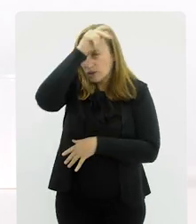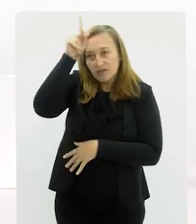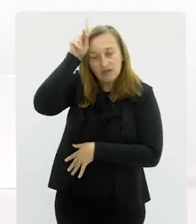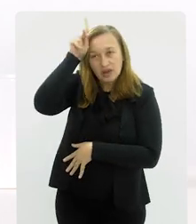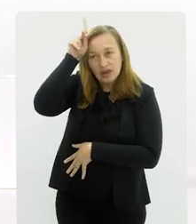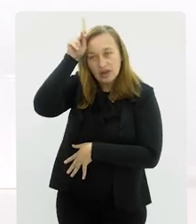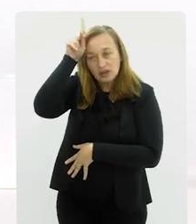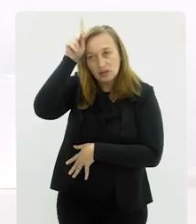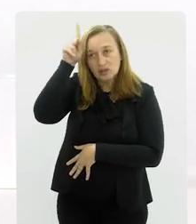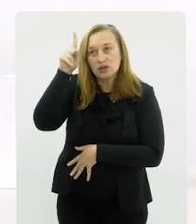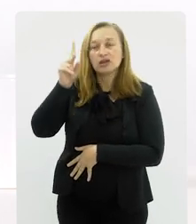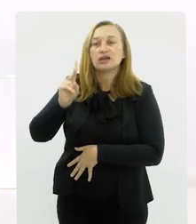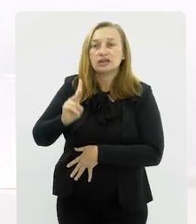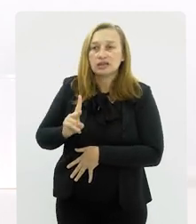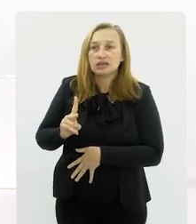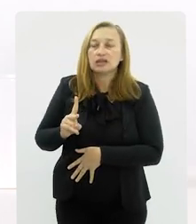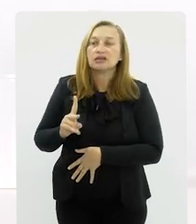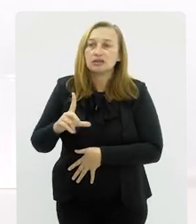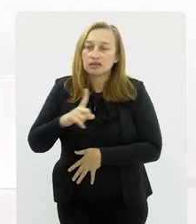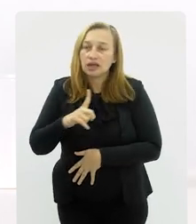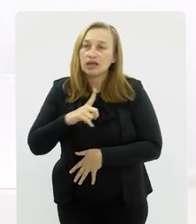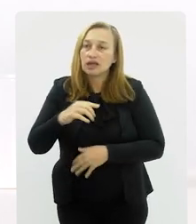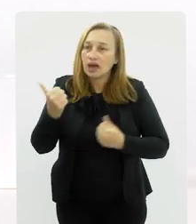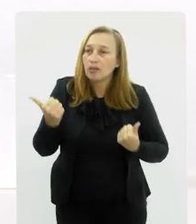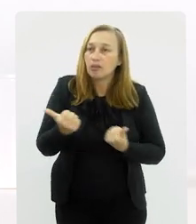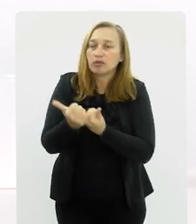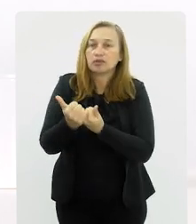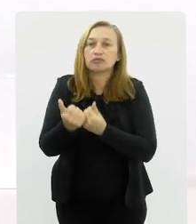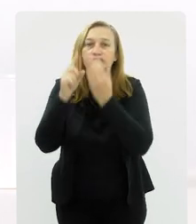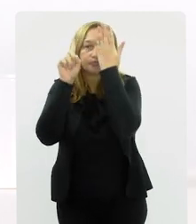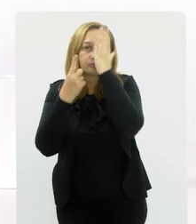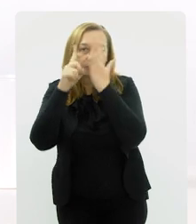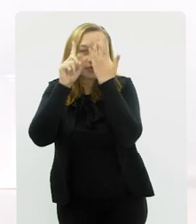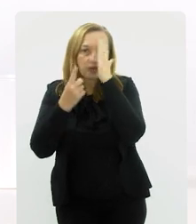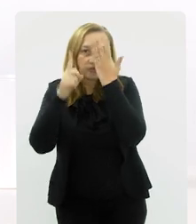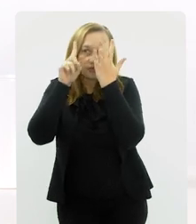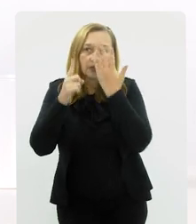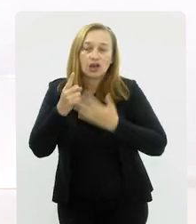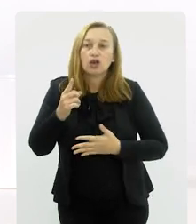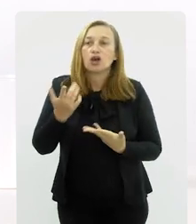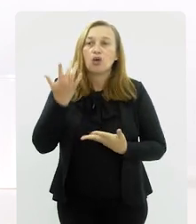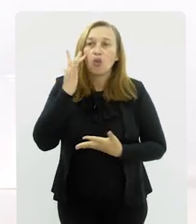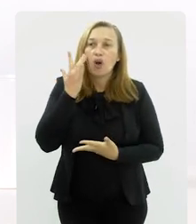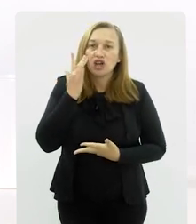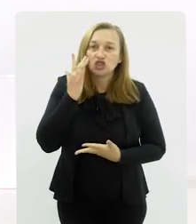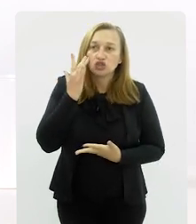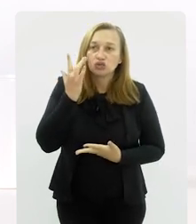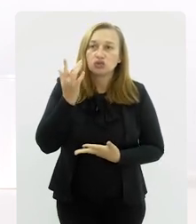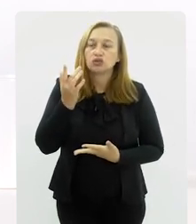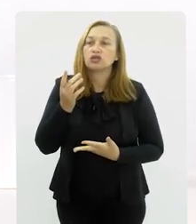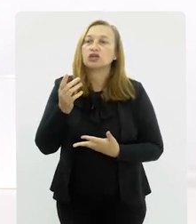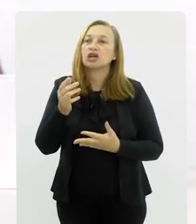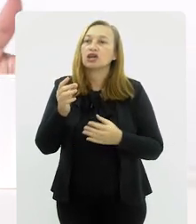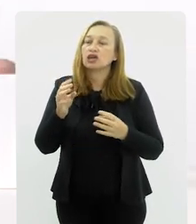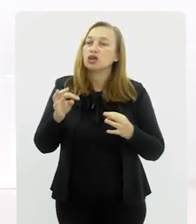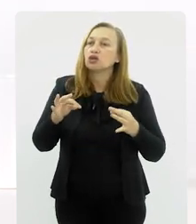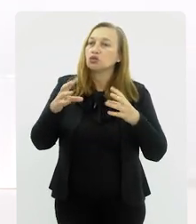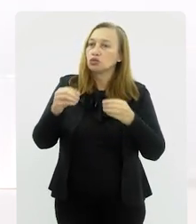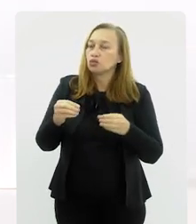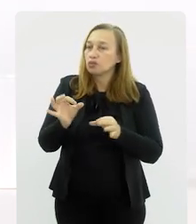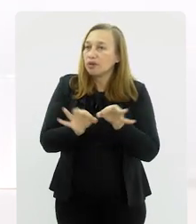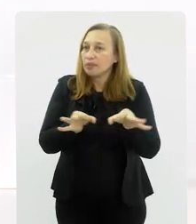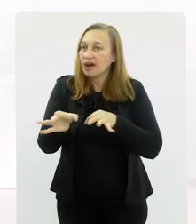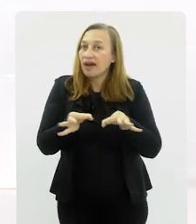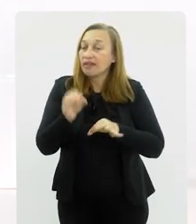que têm passado lá têm colaborado bem com o carnaval. E o que eu acho que o que faz vir tudo certinho é